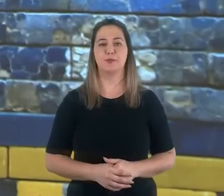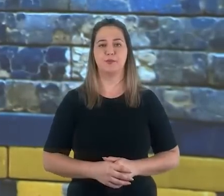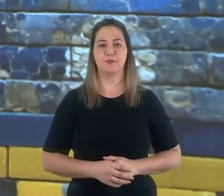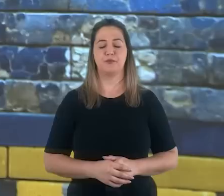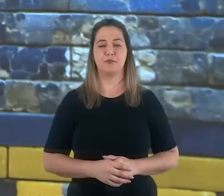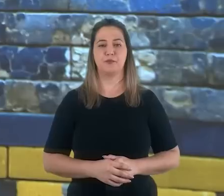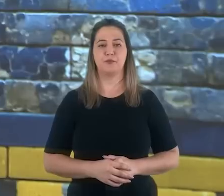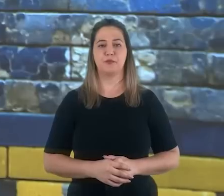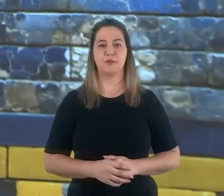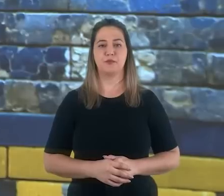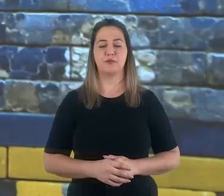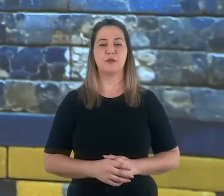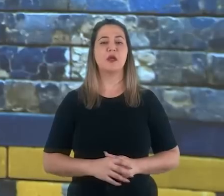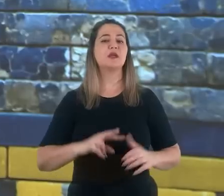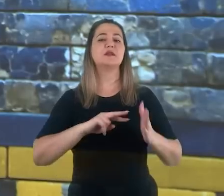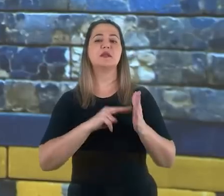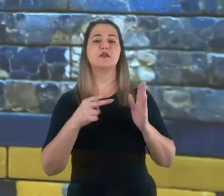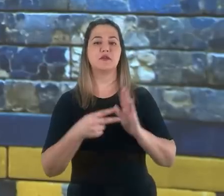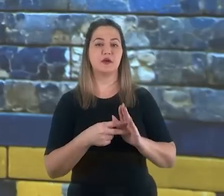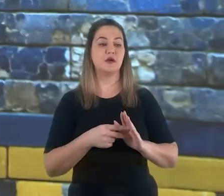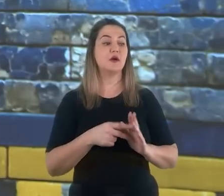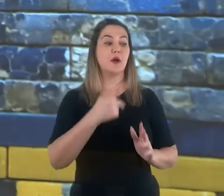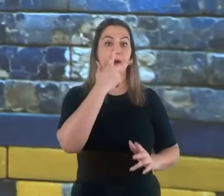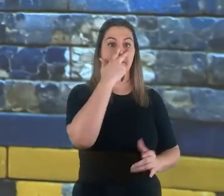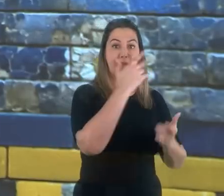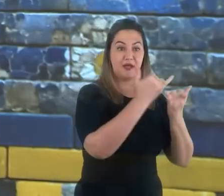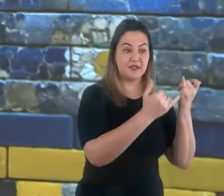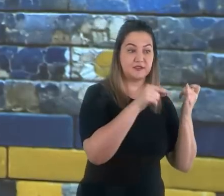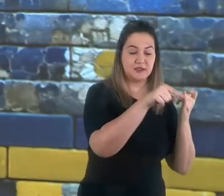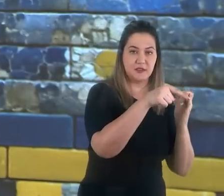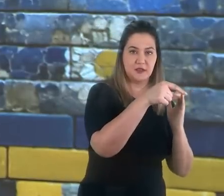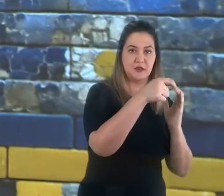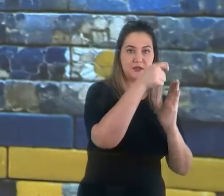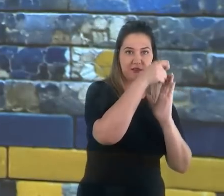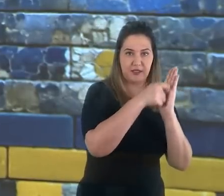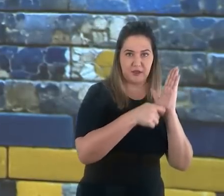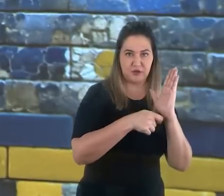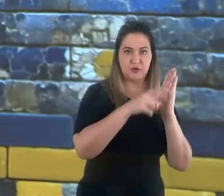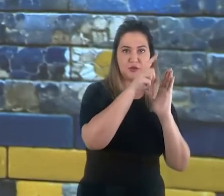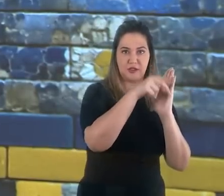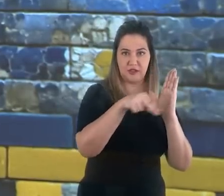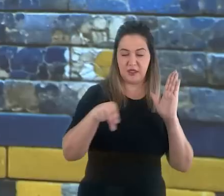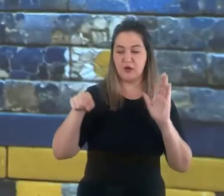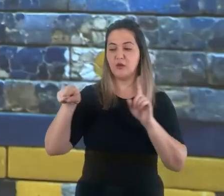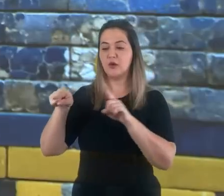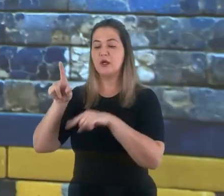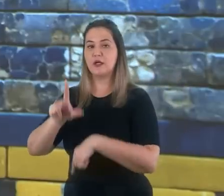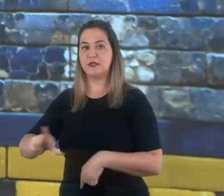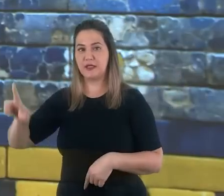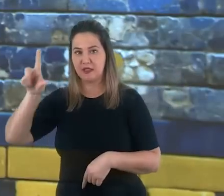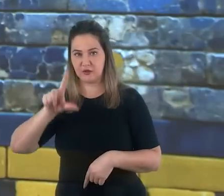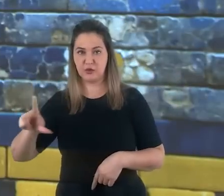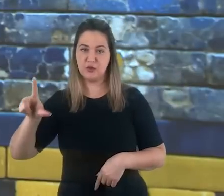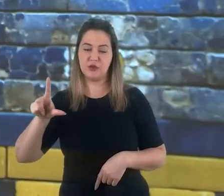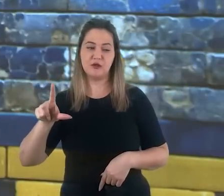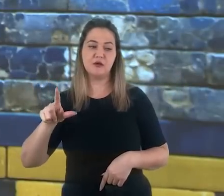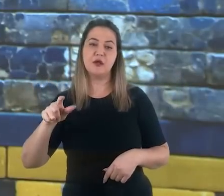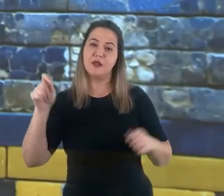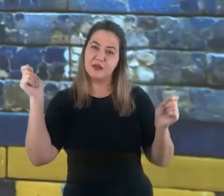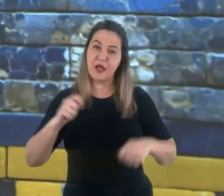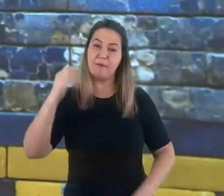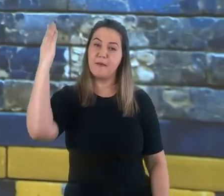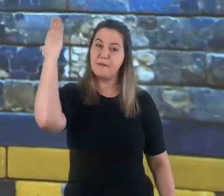palavras, as semelhanças entre Daniel e essa literatura estão mais a favor da historicidade de Daniel no 6º século